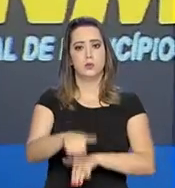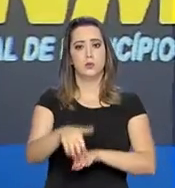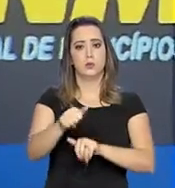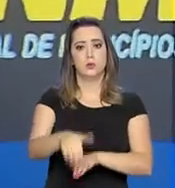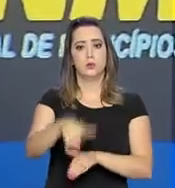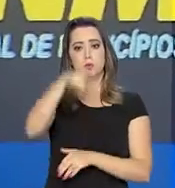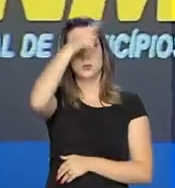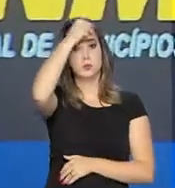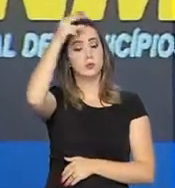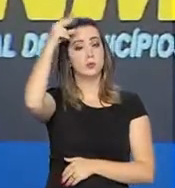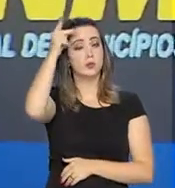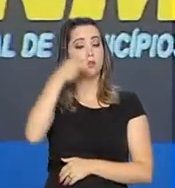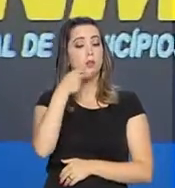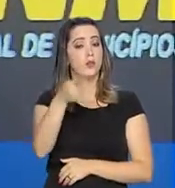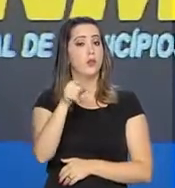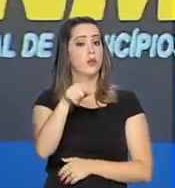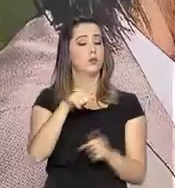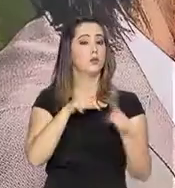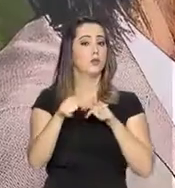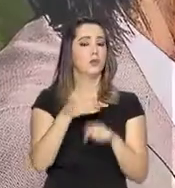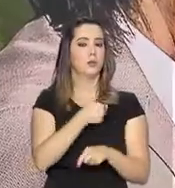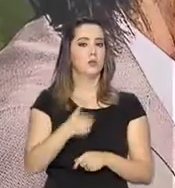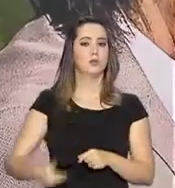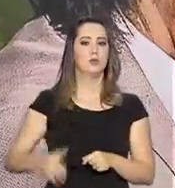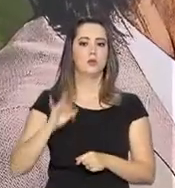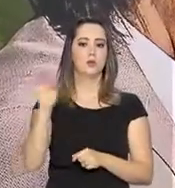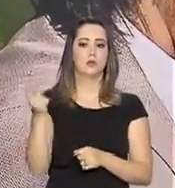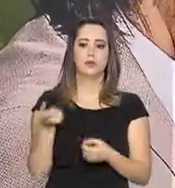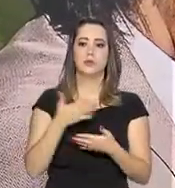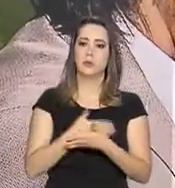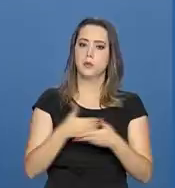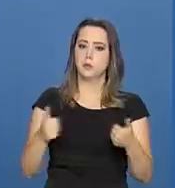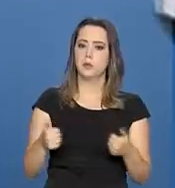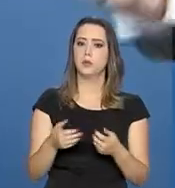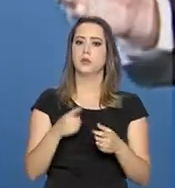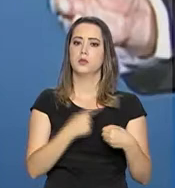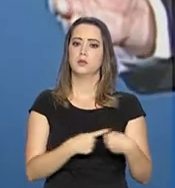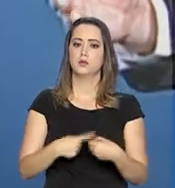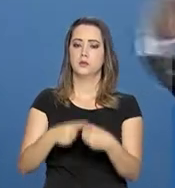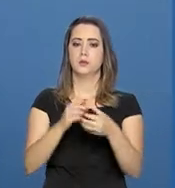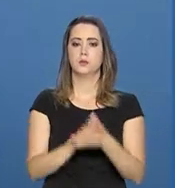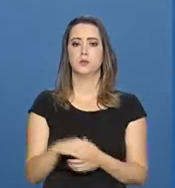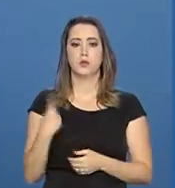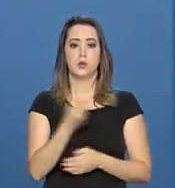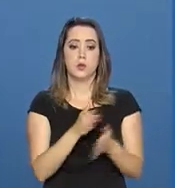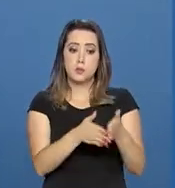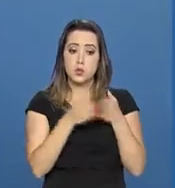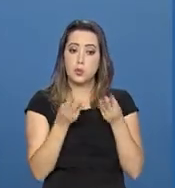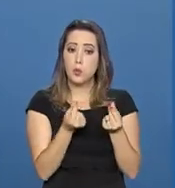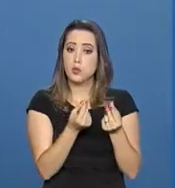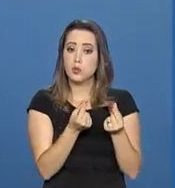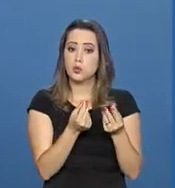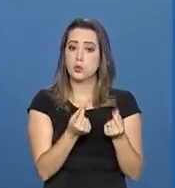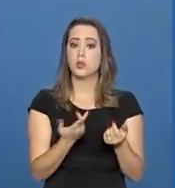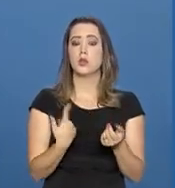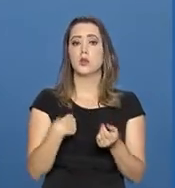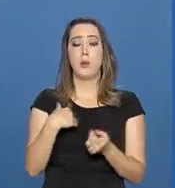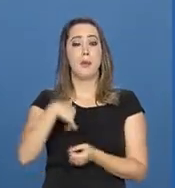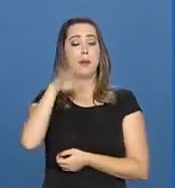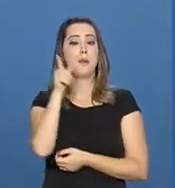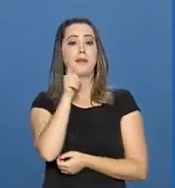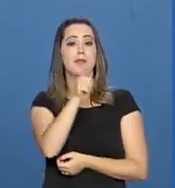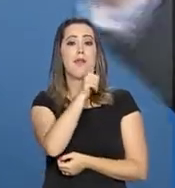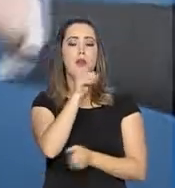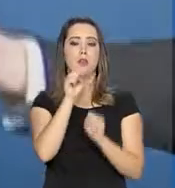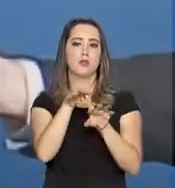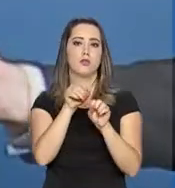ações do governo federal que têm contribuído na recuperação dos municípios. Pedimos um aumento na merenda, era 30 centavos, passou